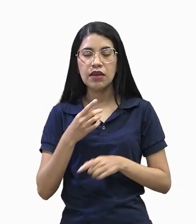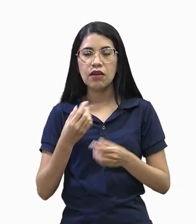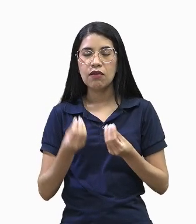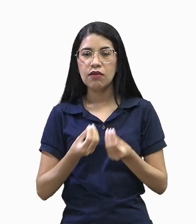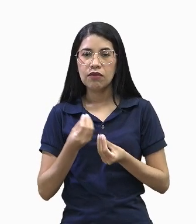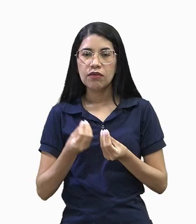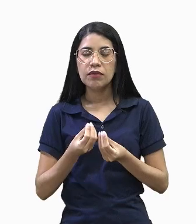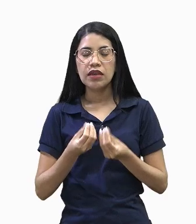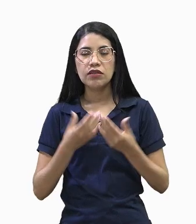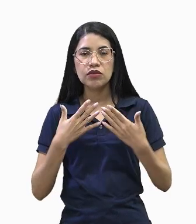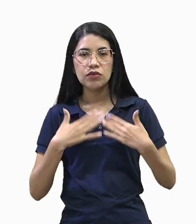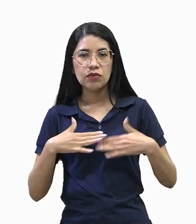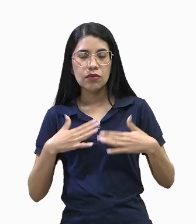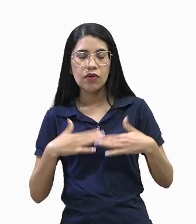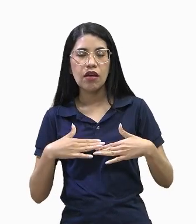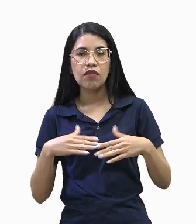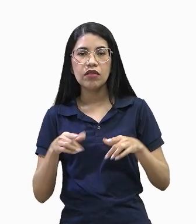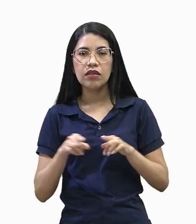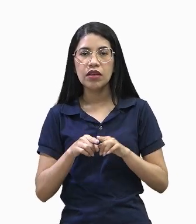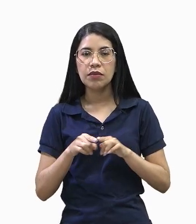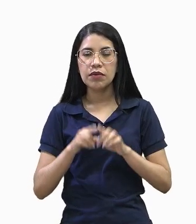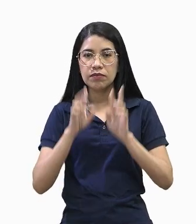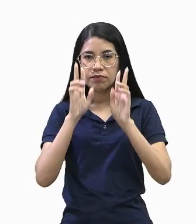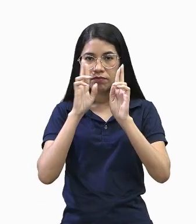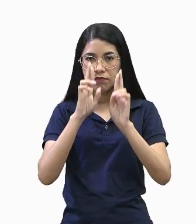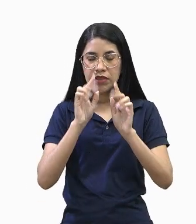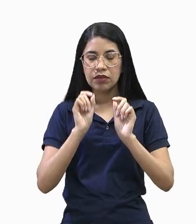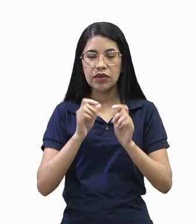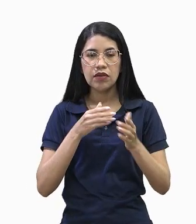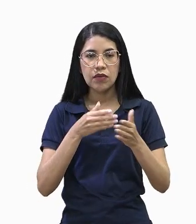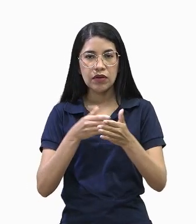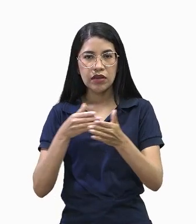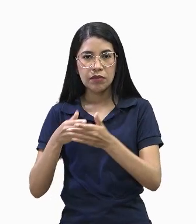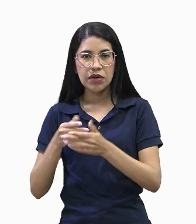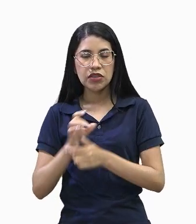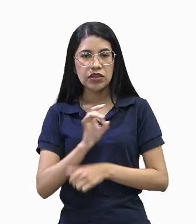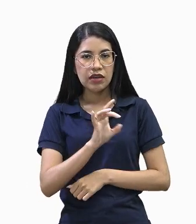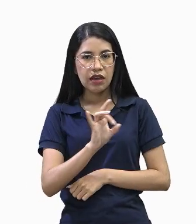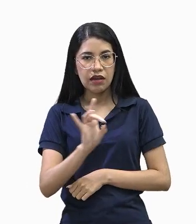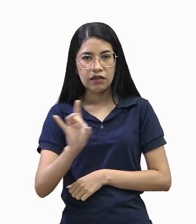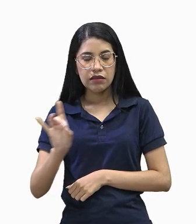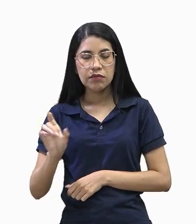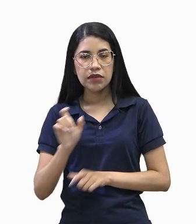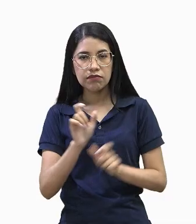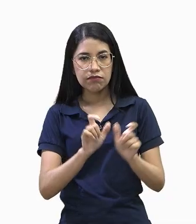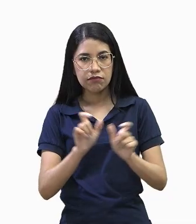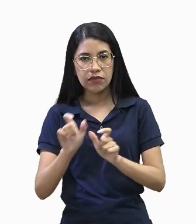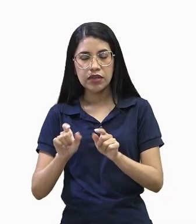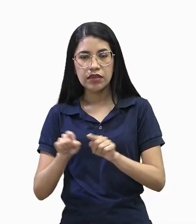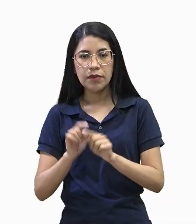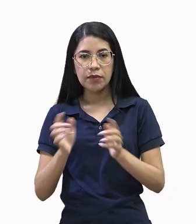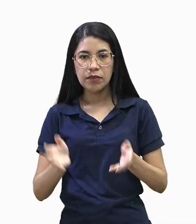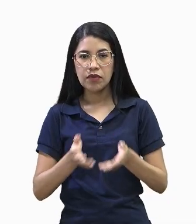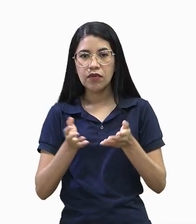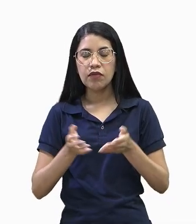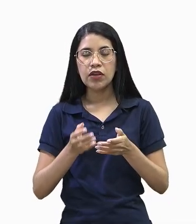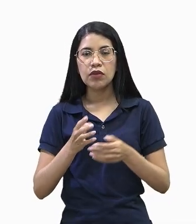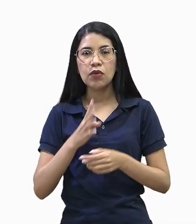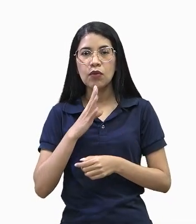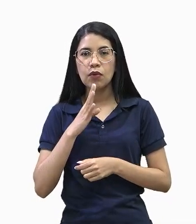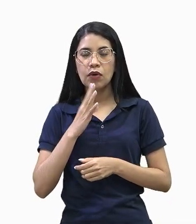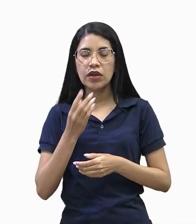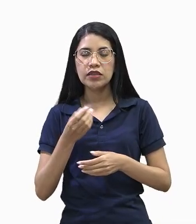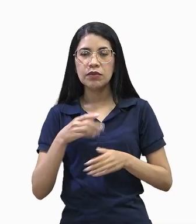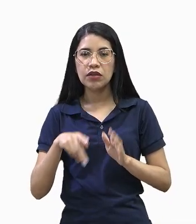forma suave, respeitando os limites individuais e promovendo o autoconhecimento